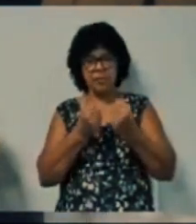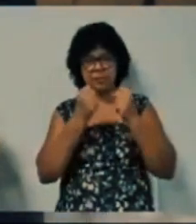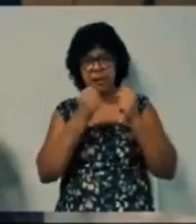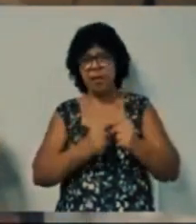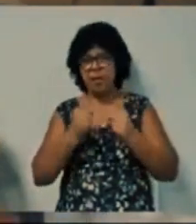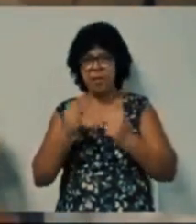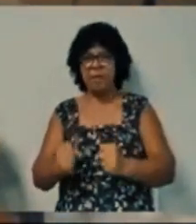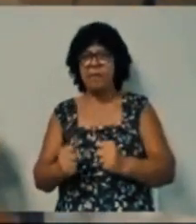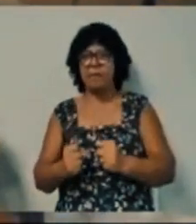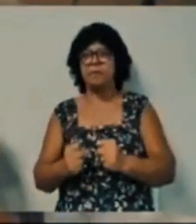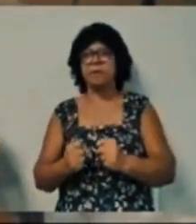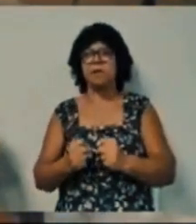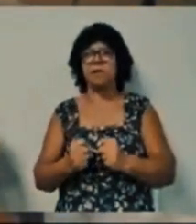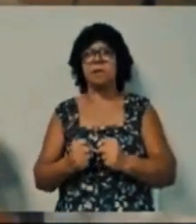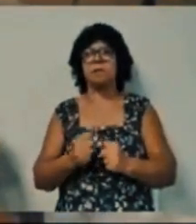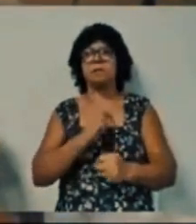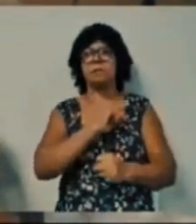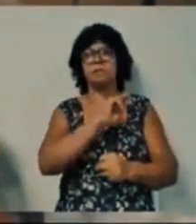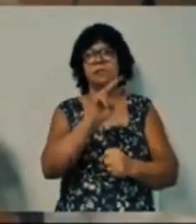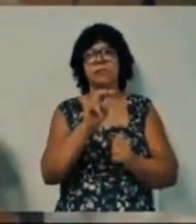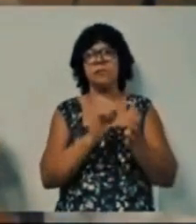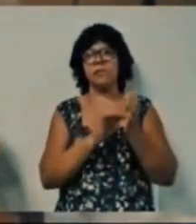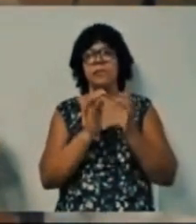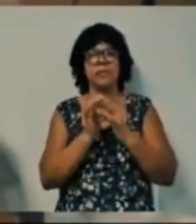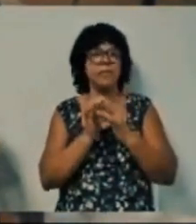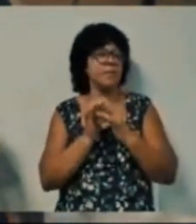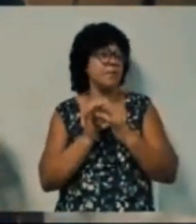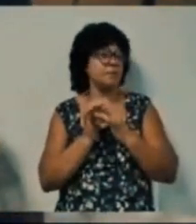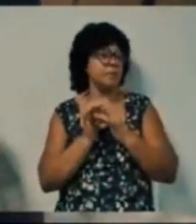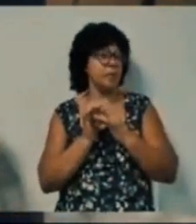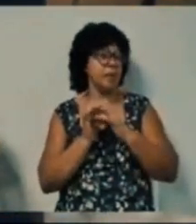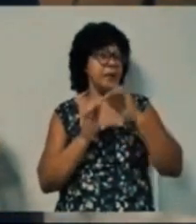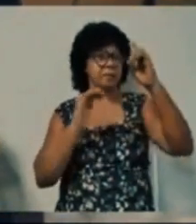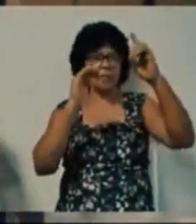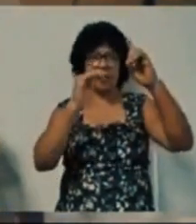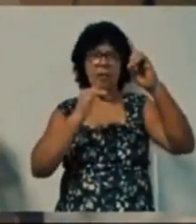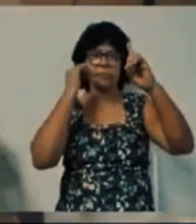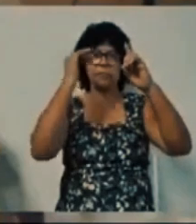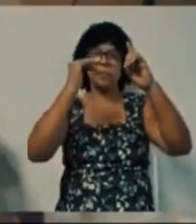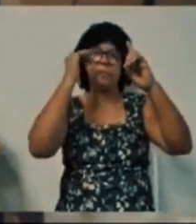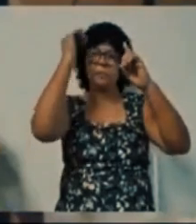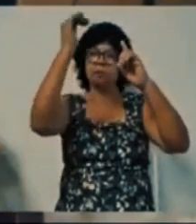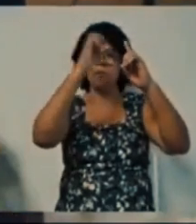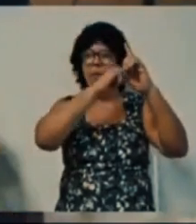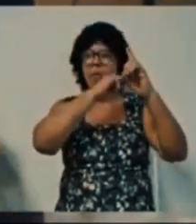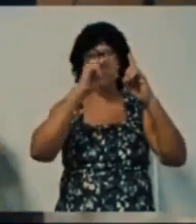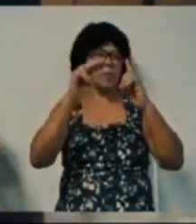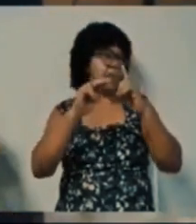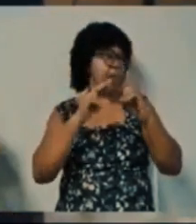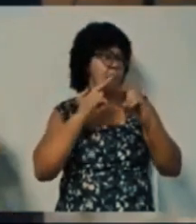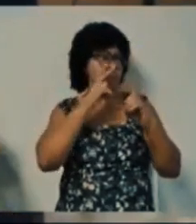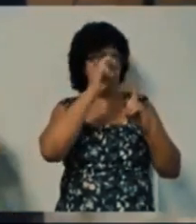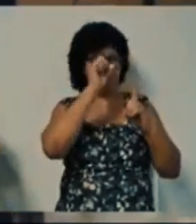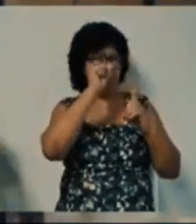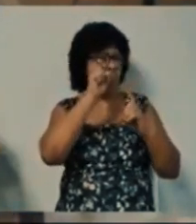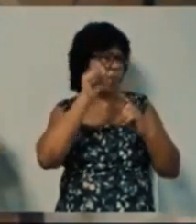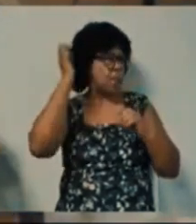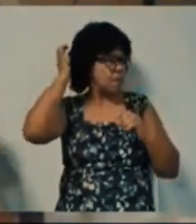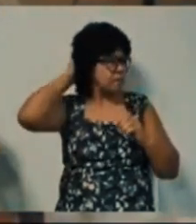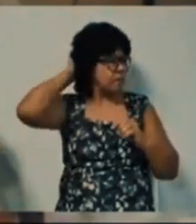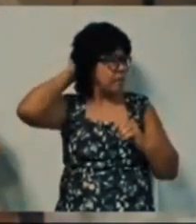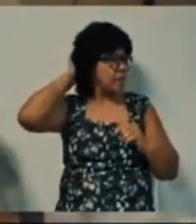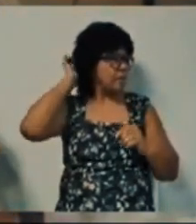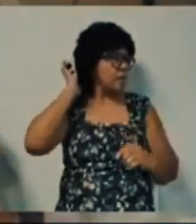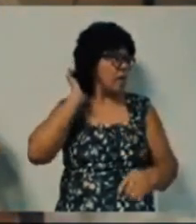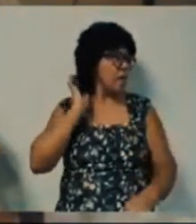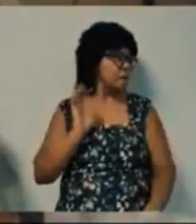O nome que é sobre todo nome. O nome que é sobre todo nome. Volte para o seu lugar crendo no poder de